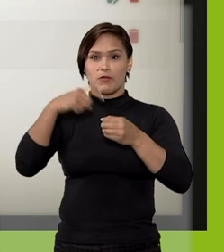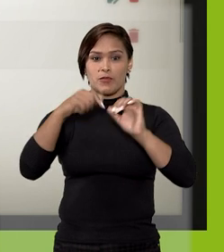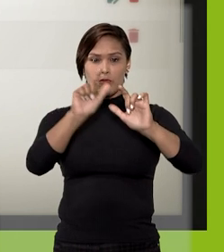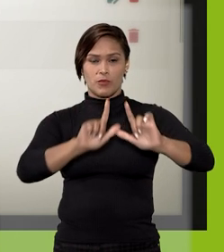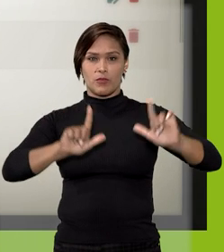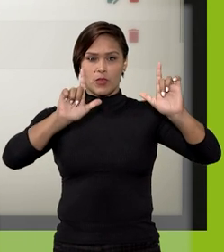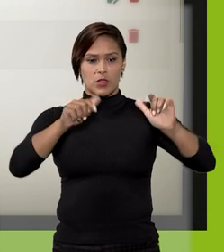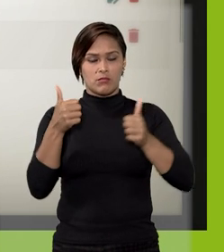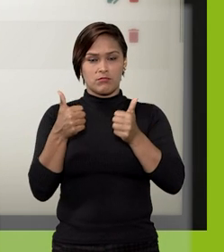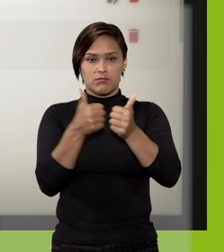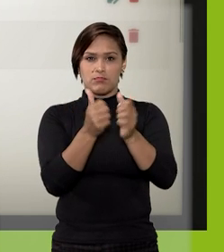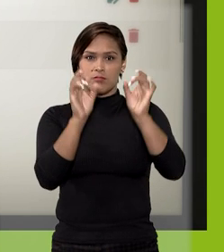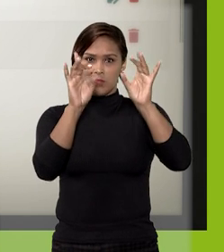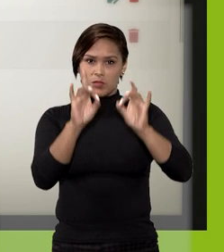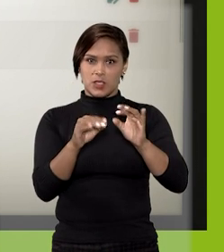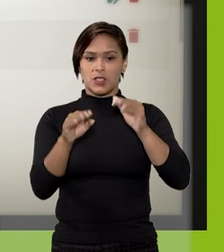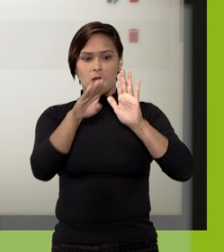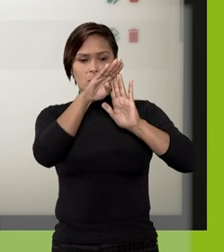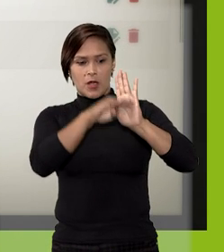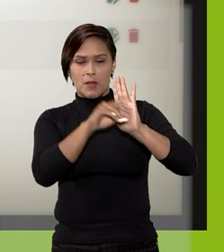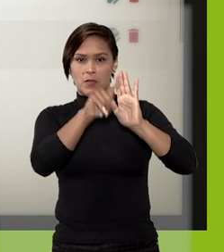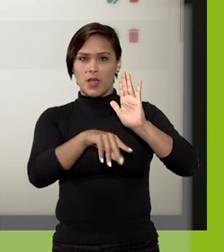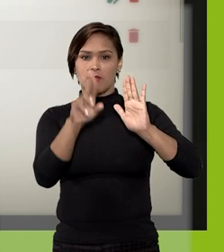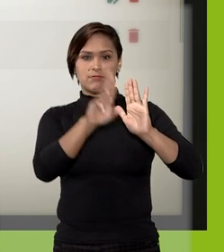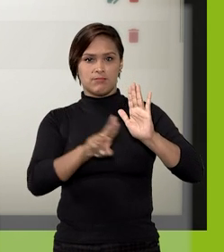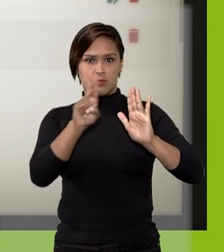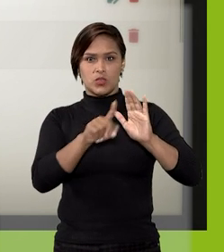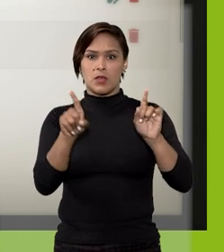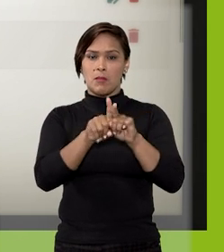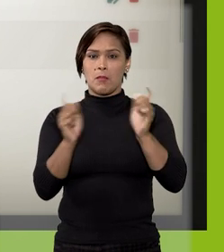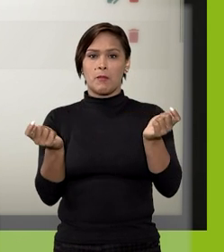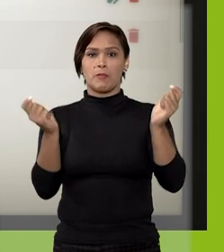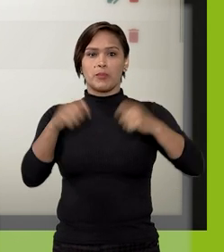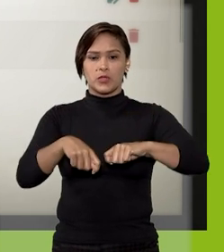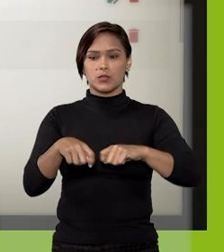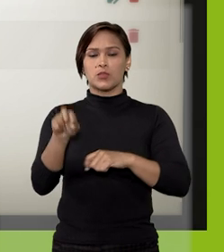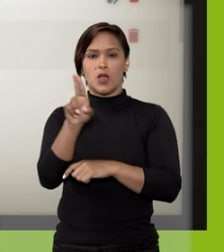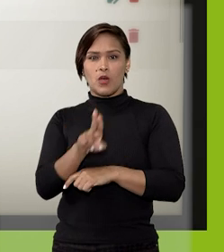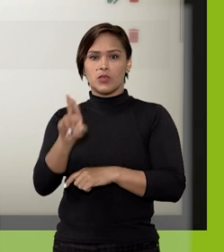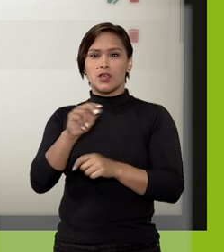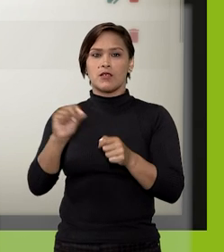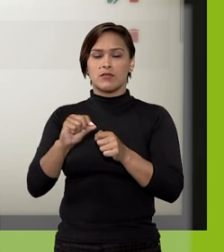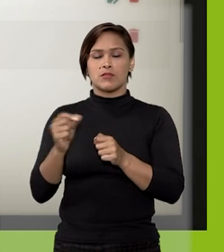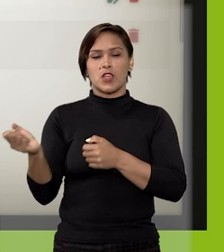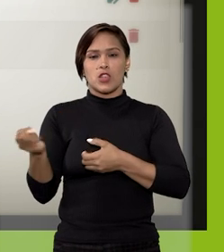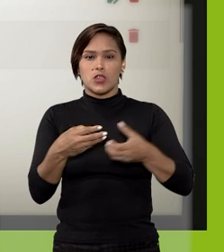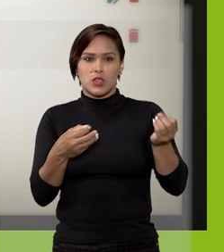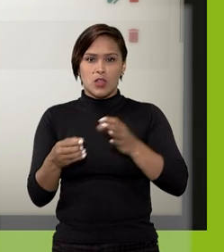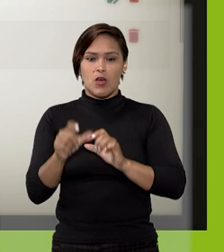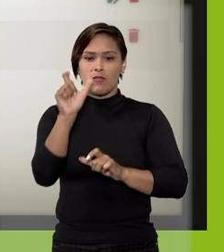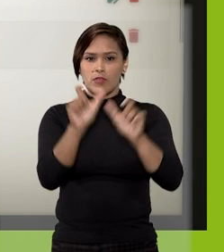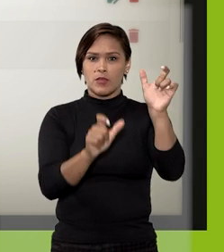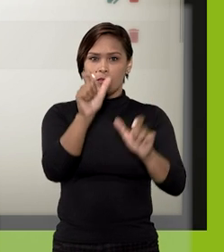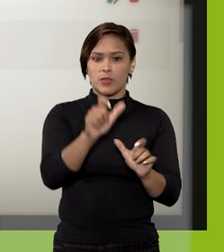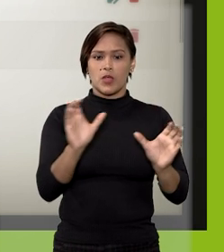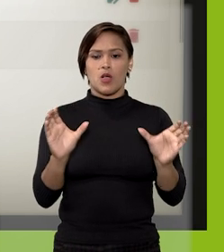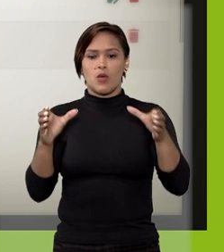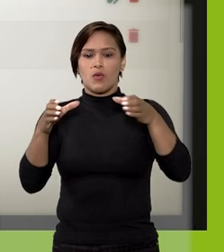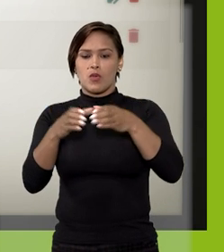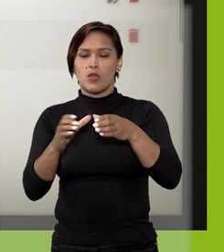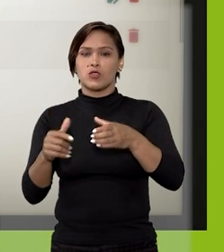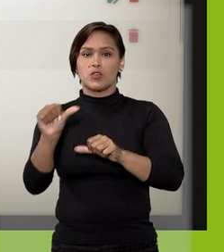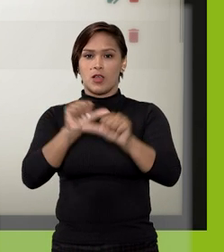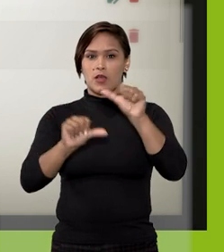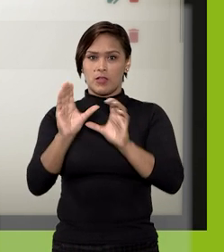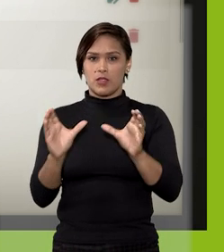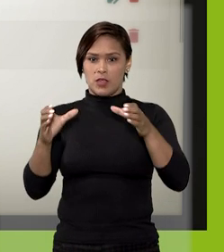Voltando à tela de acompanhamento especial, a barra de ferramentas ainda possibilita ao usuário realizar ações individuais ou em lote,